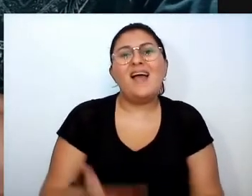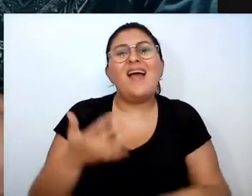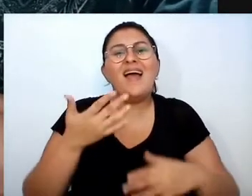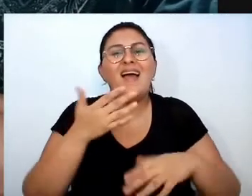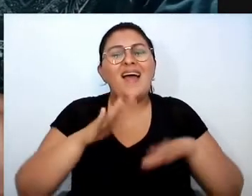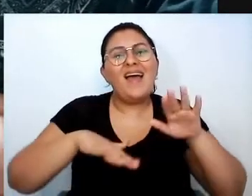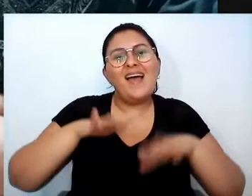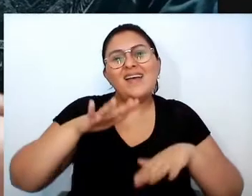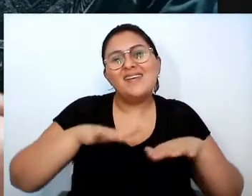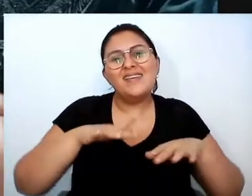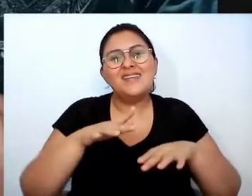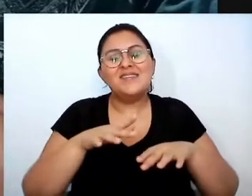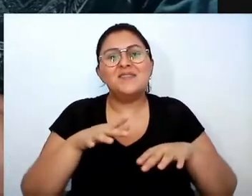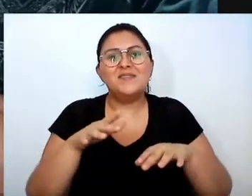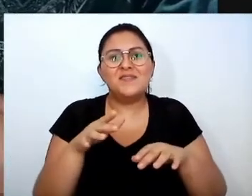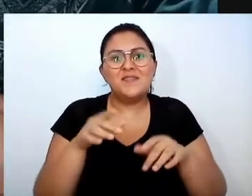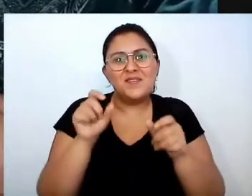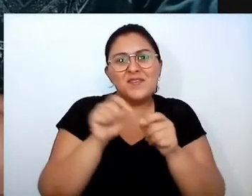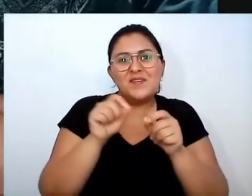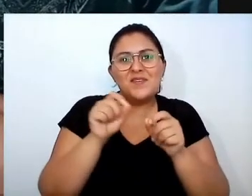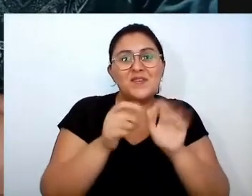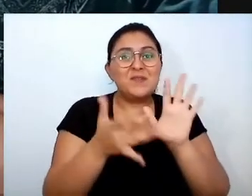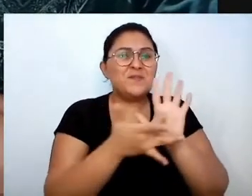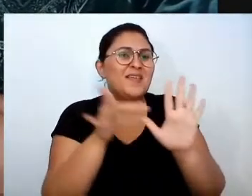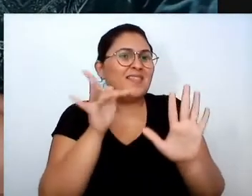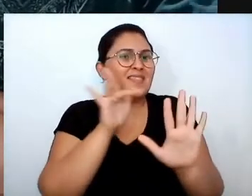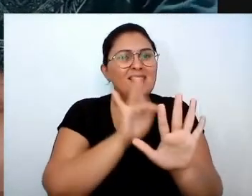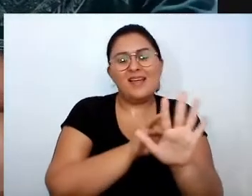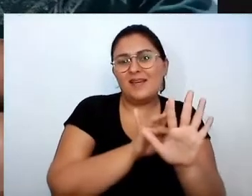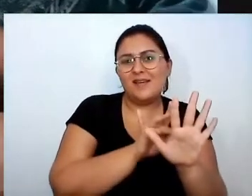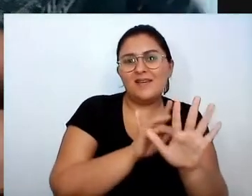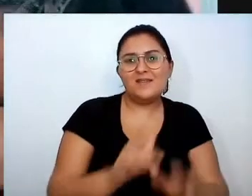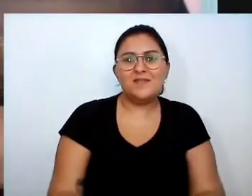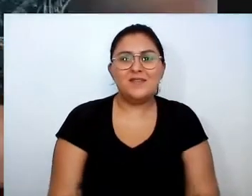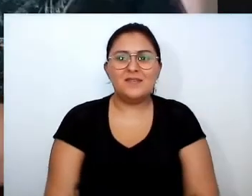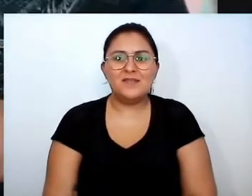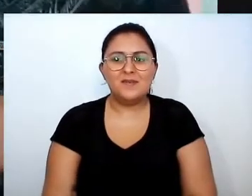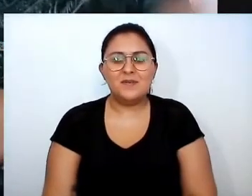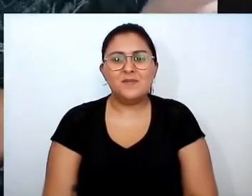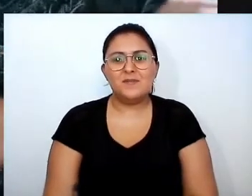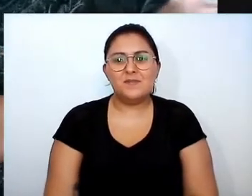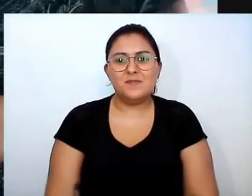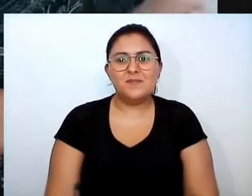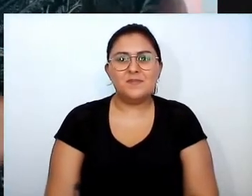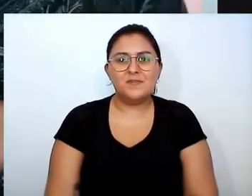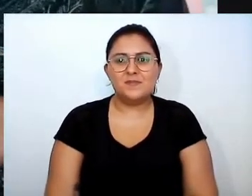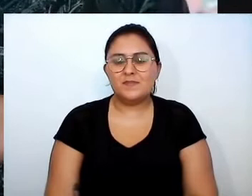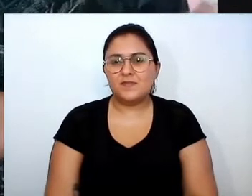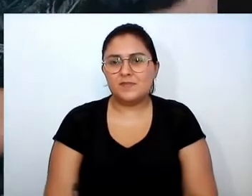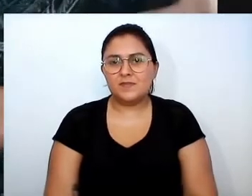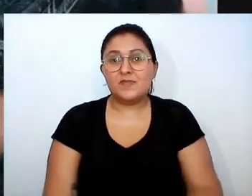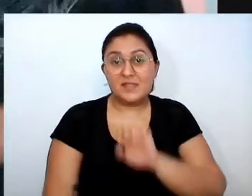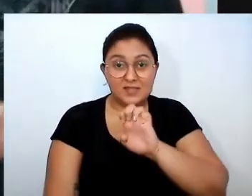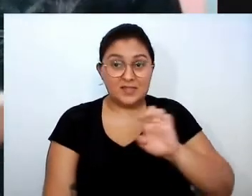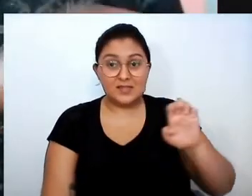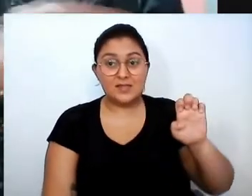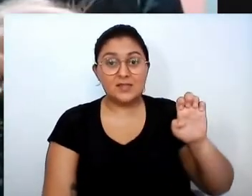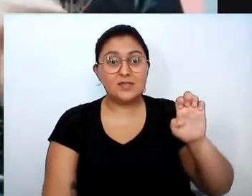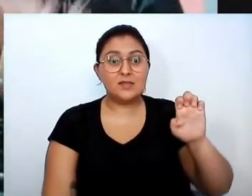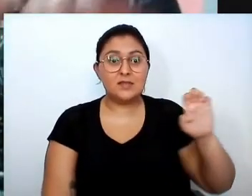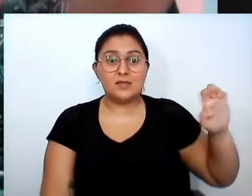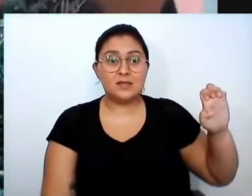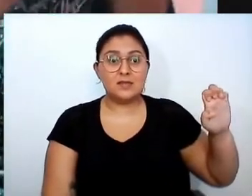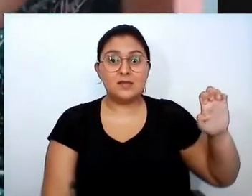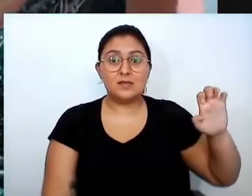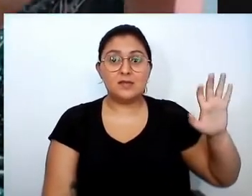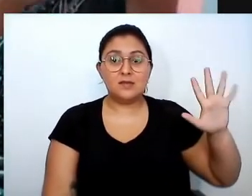uma pequena metáfora, né, para dizer como eu tenho que colocar a minha mão, né, a curva como se tivesse, então, às vezes ele explica que